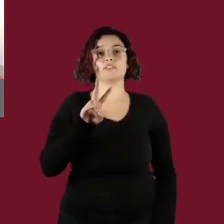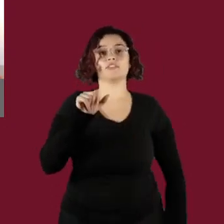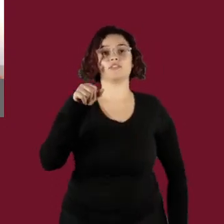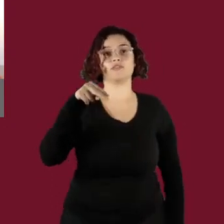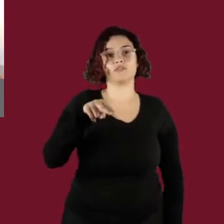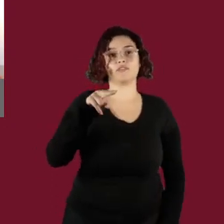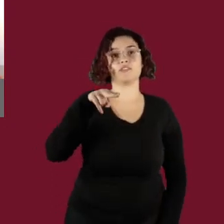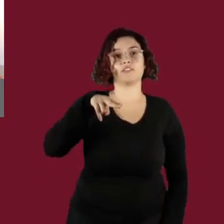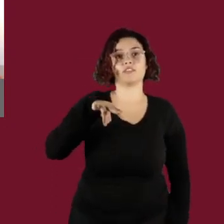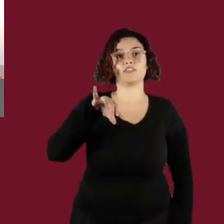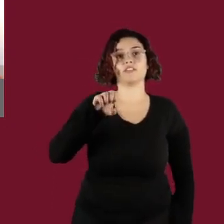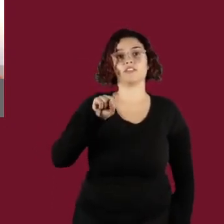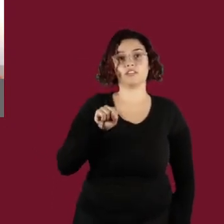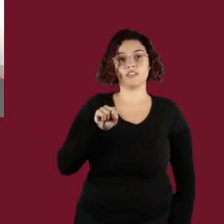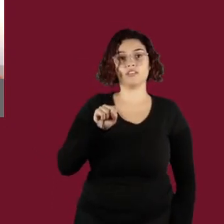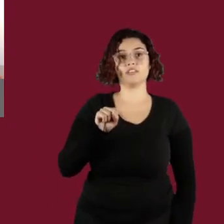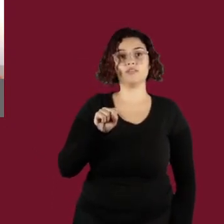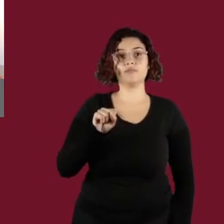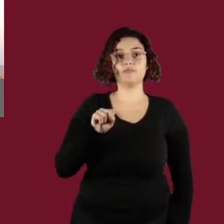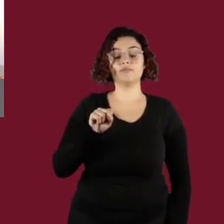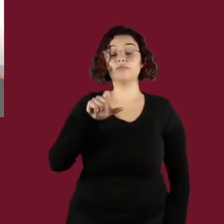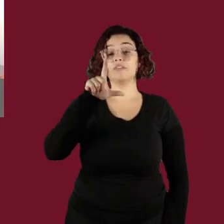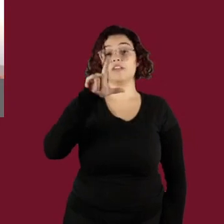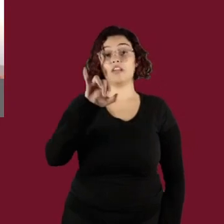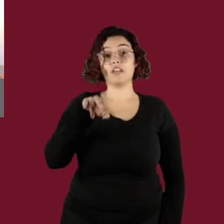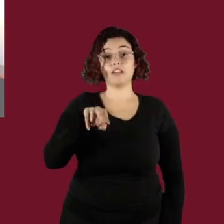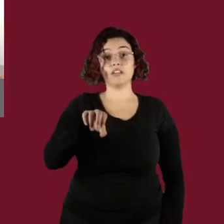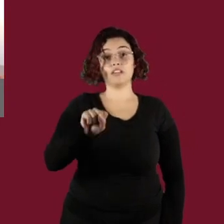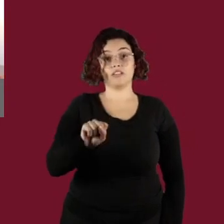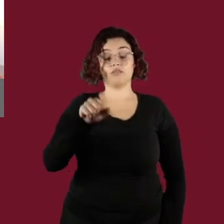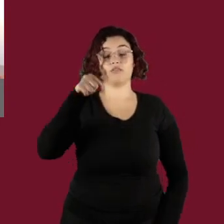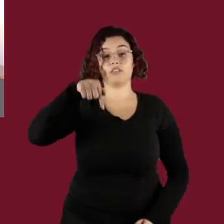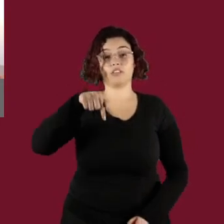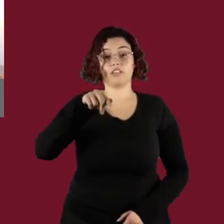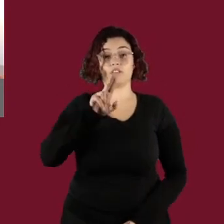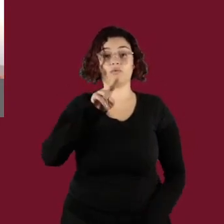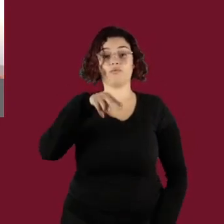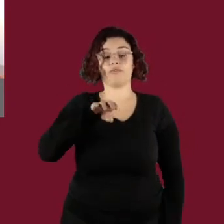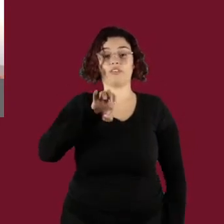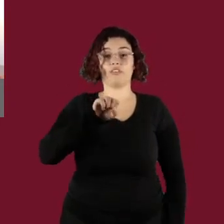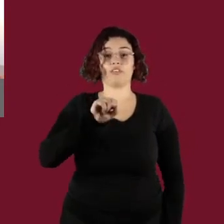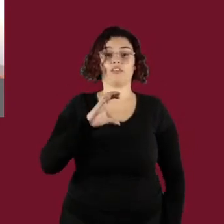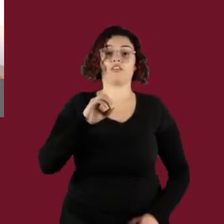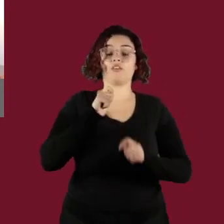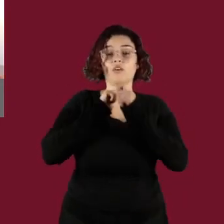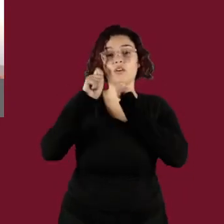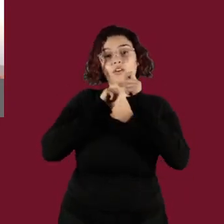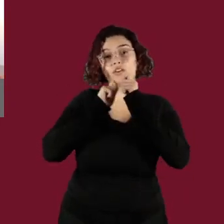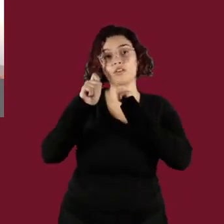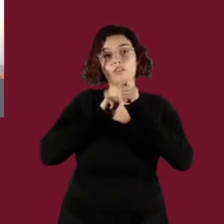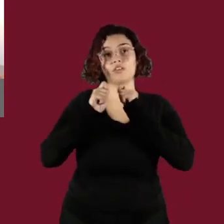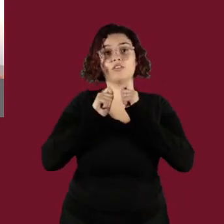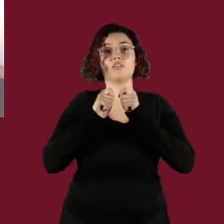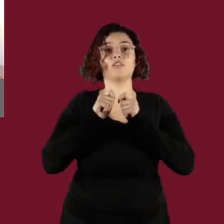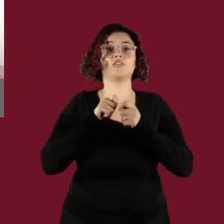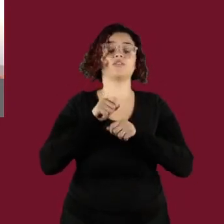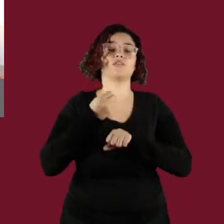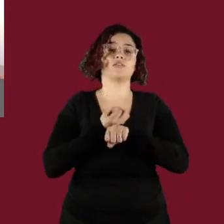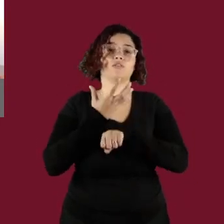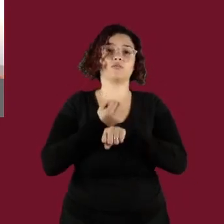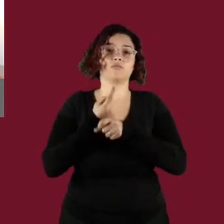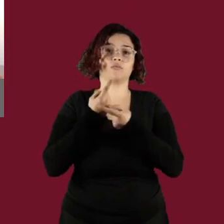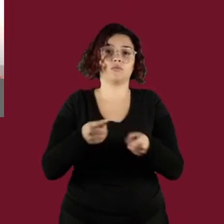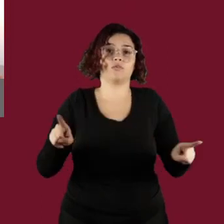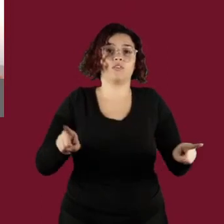no Dia Internacional do Jazz, aqui na Unesco, e entrevistamos o produtor musical João Marcelo Boscoli,